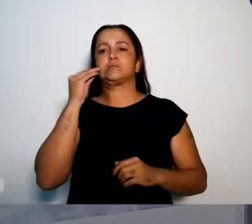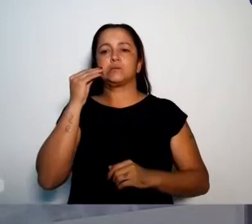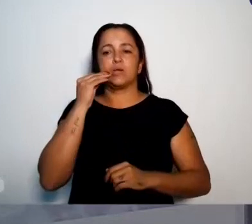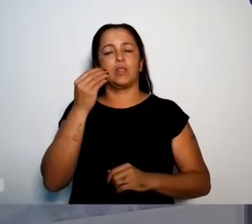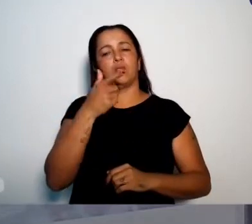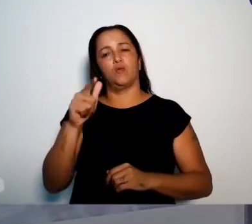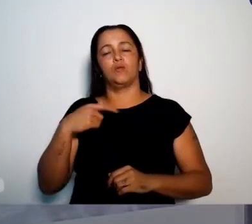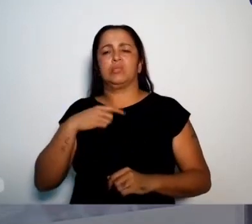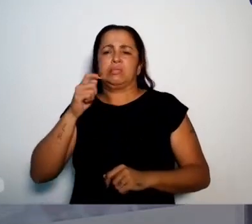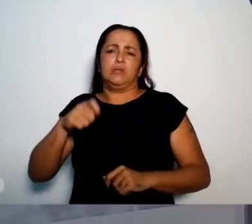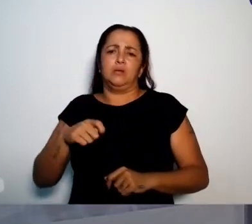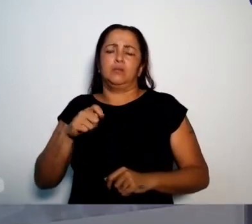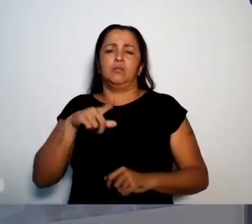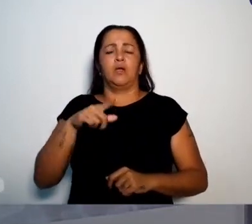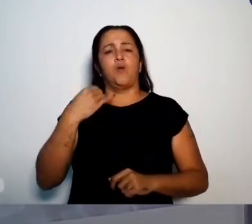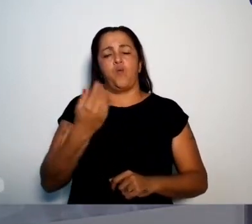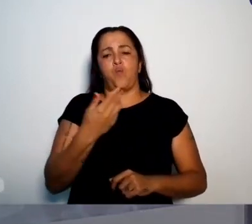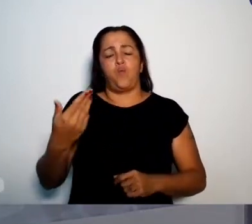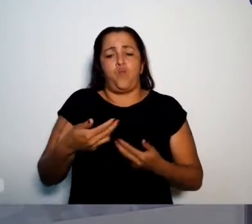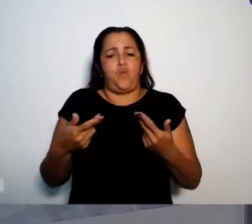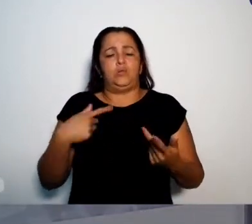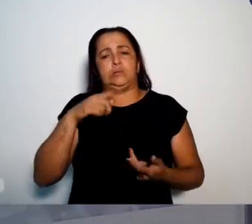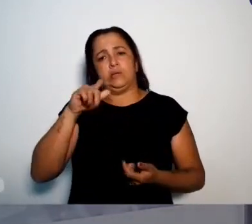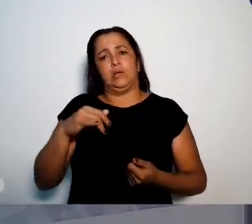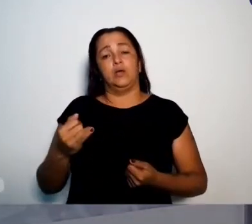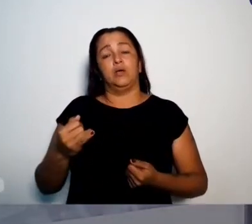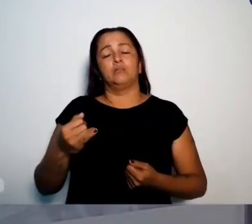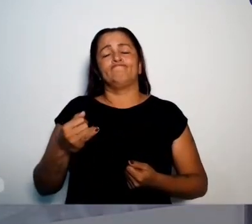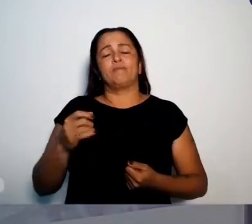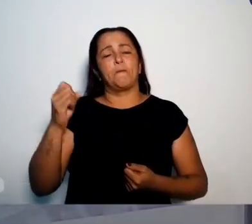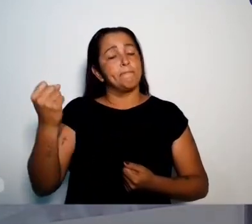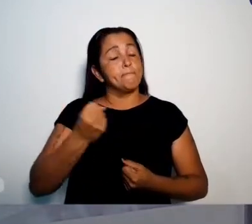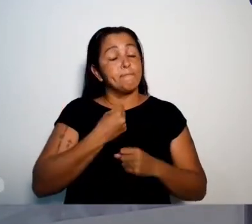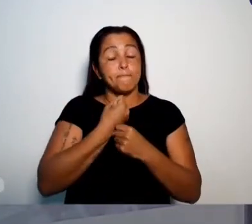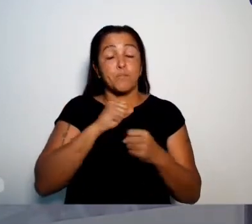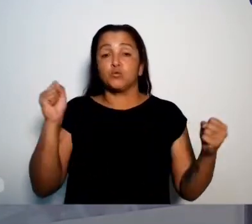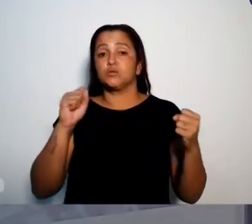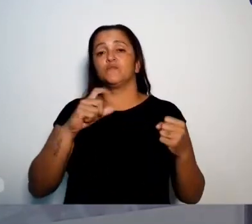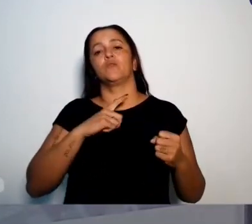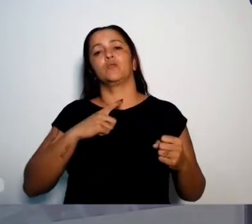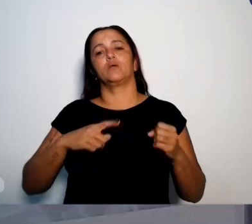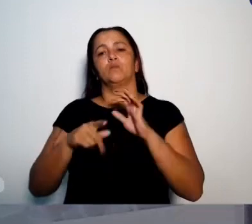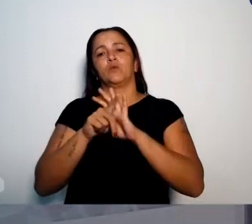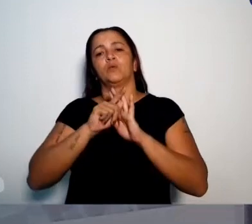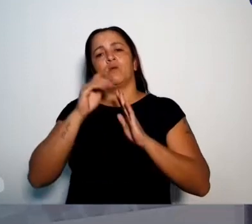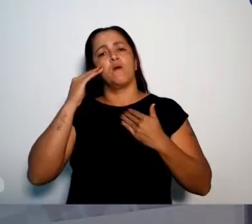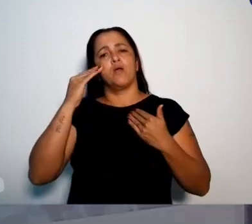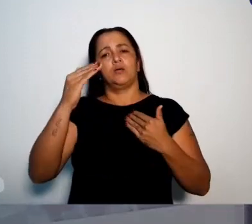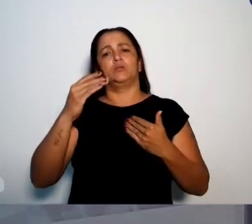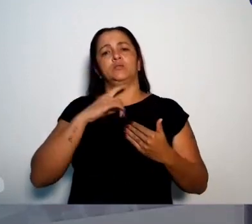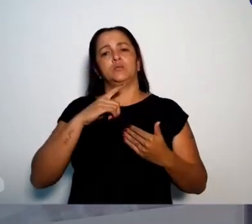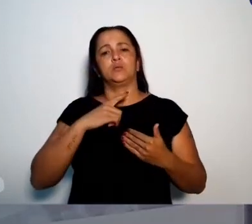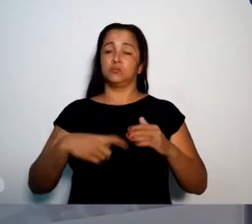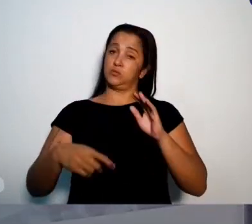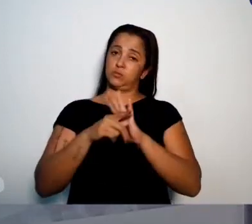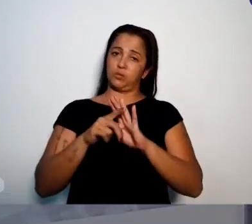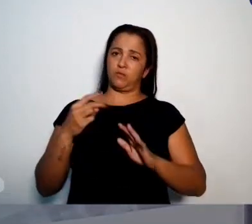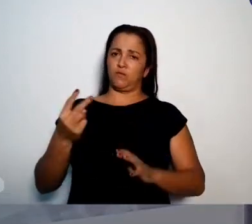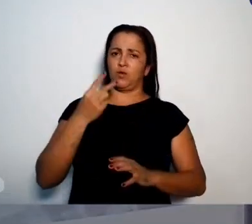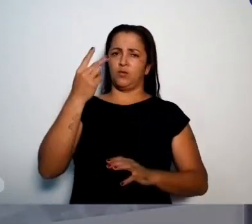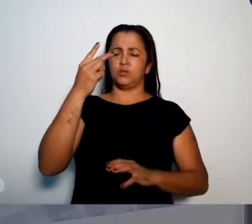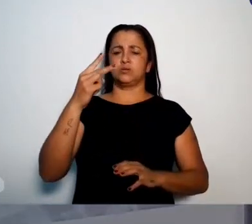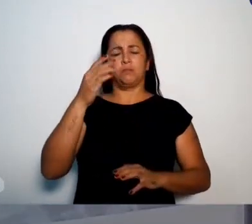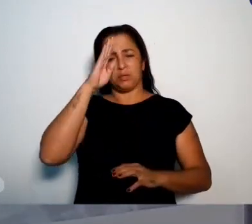é impossível, mas de coração eu agradeço e peço a vocês aí que valorizem principalmente seus pais,